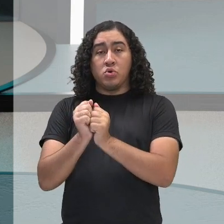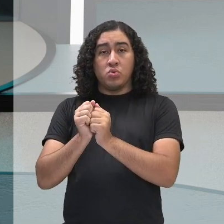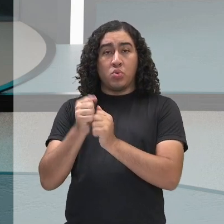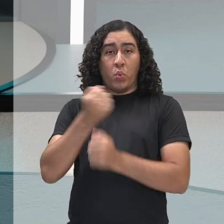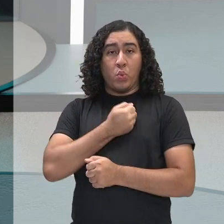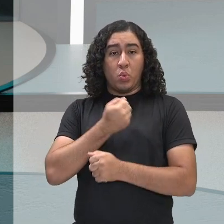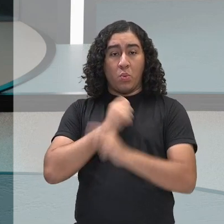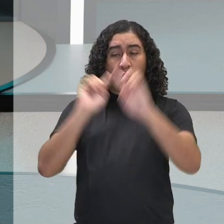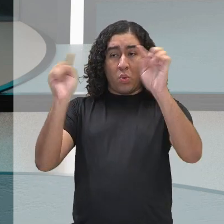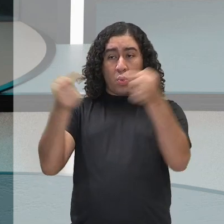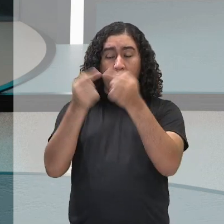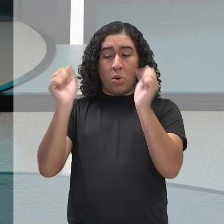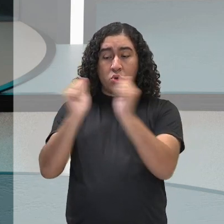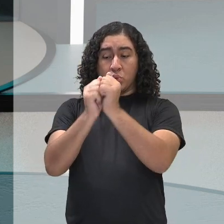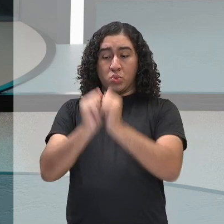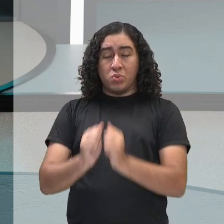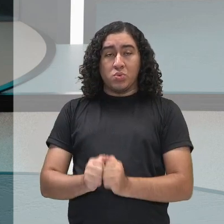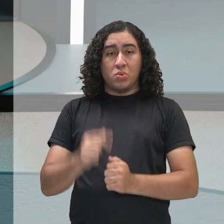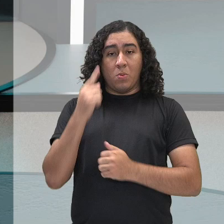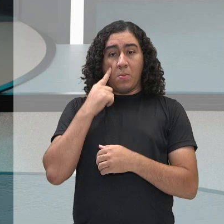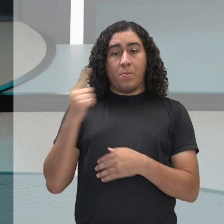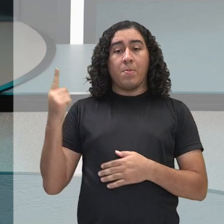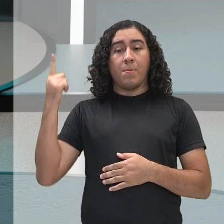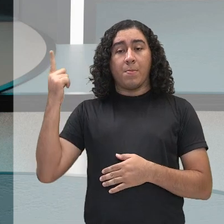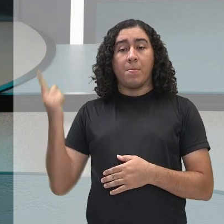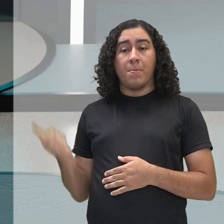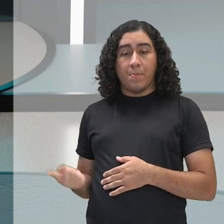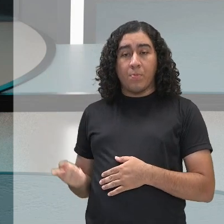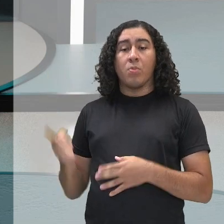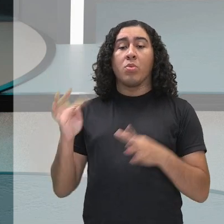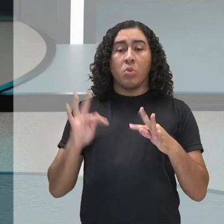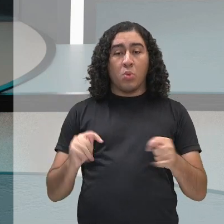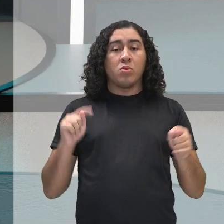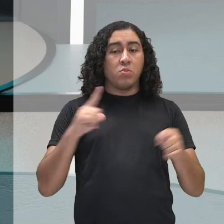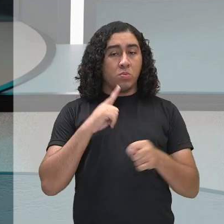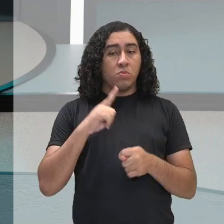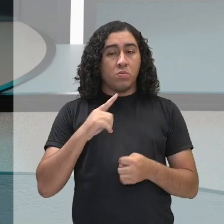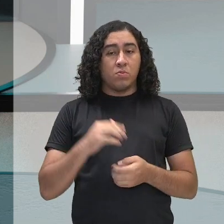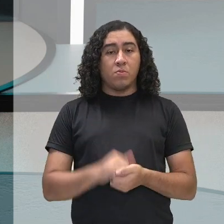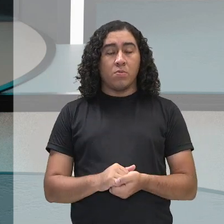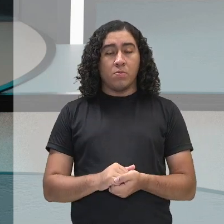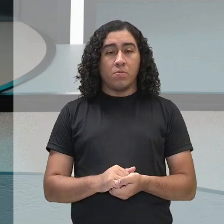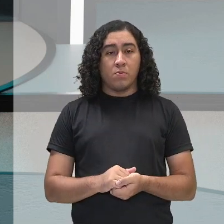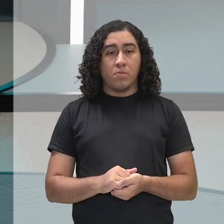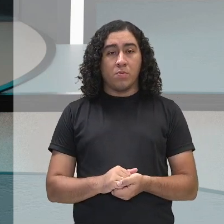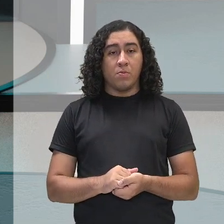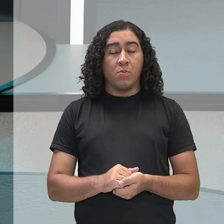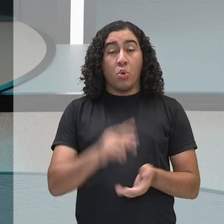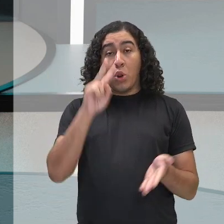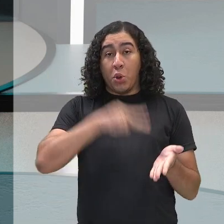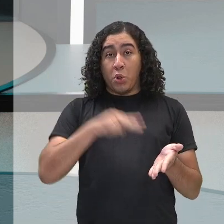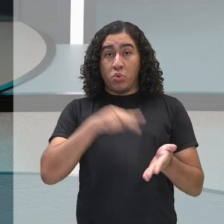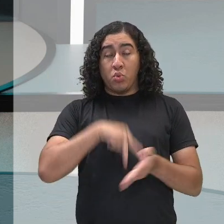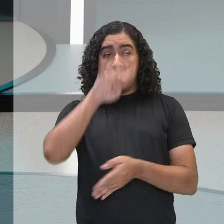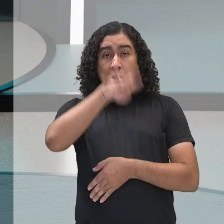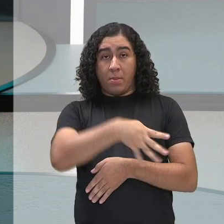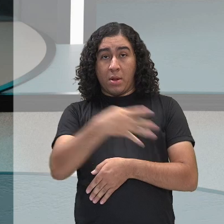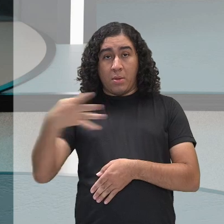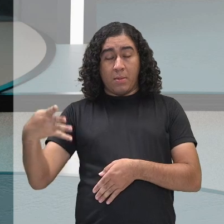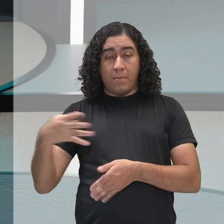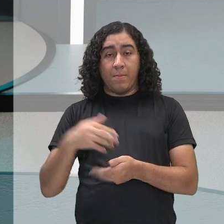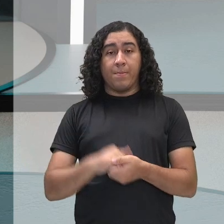até o 90º, são todas com esse teeth no final. Então, você tem 20th, 30th,